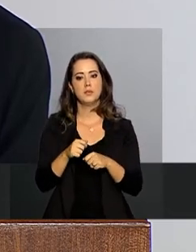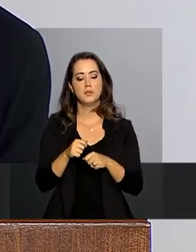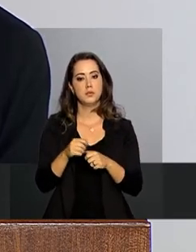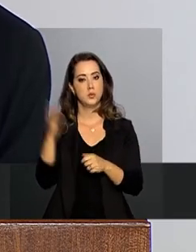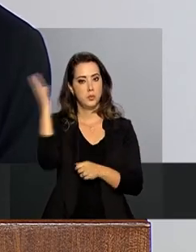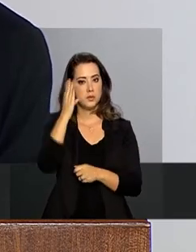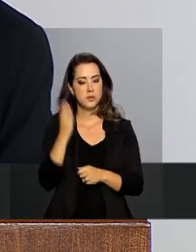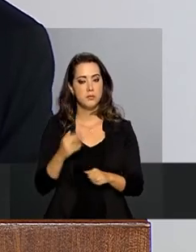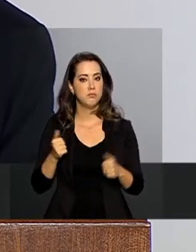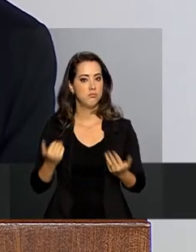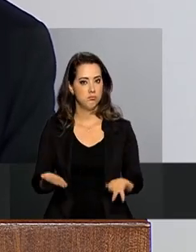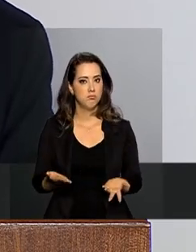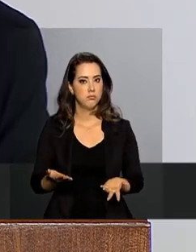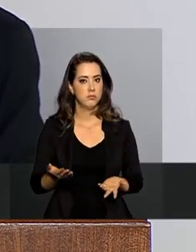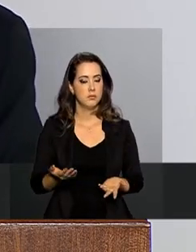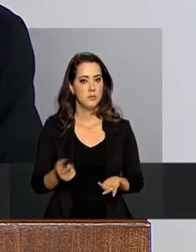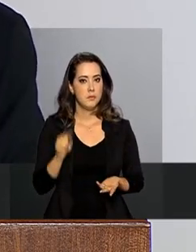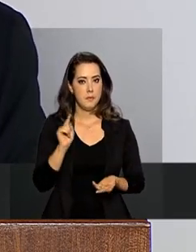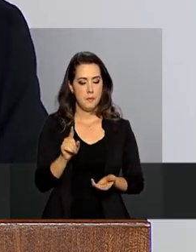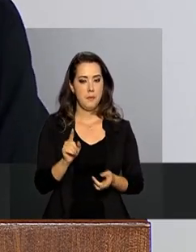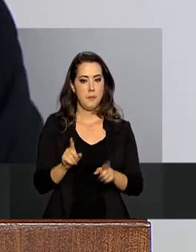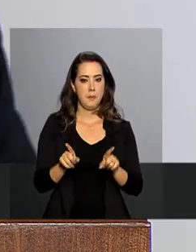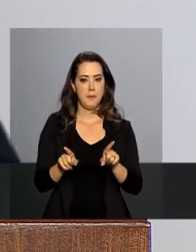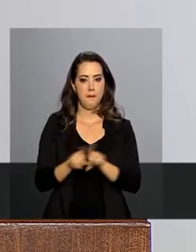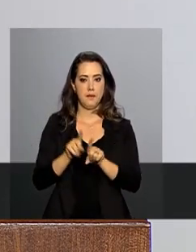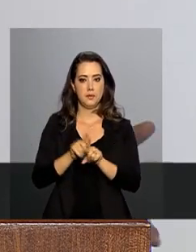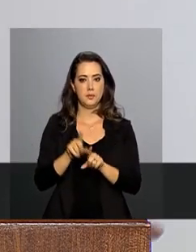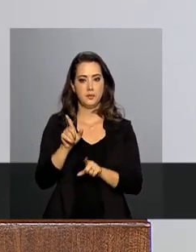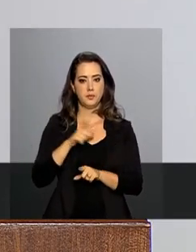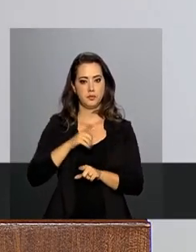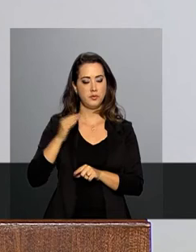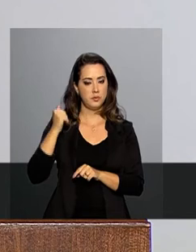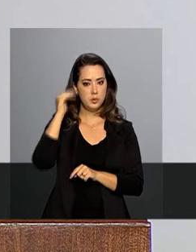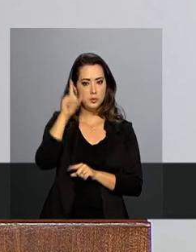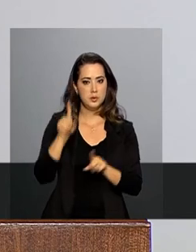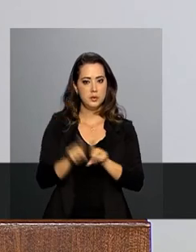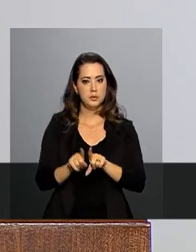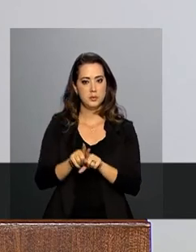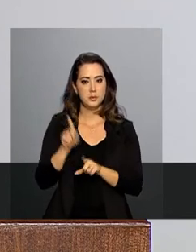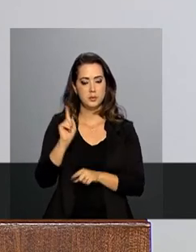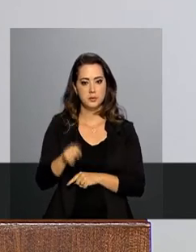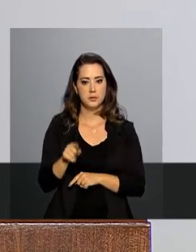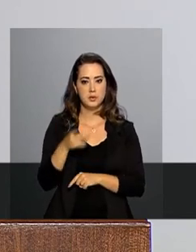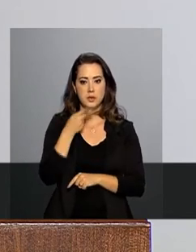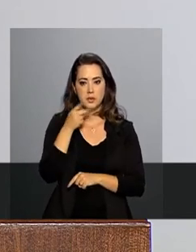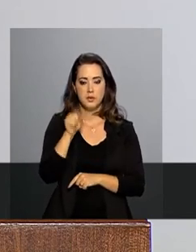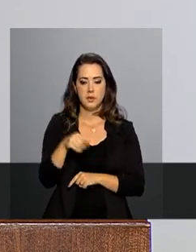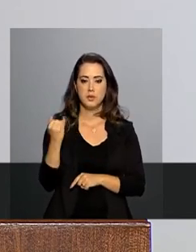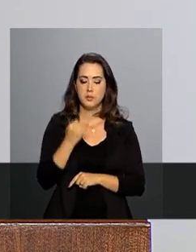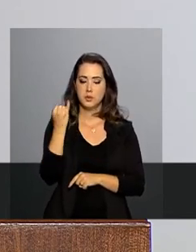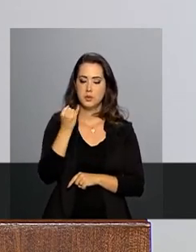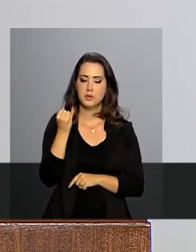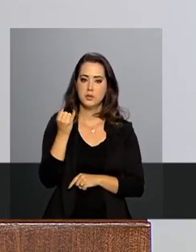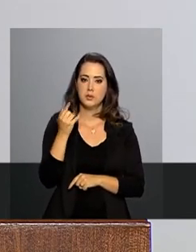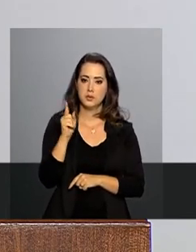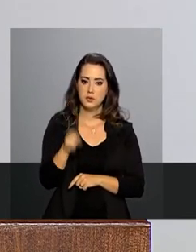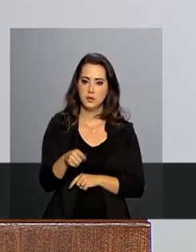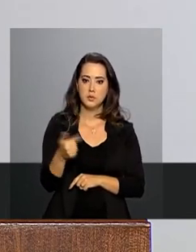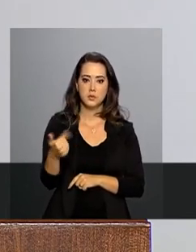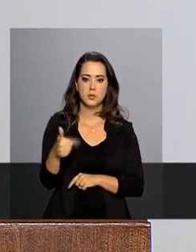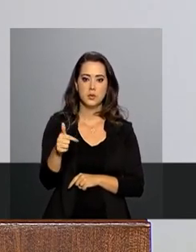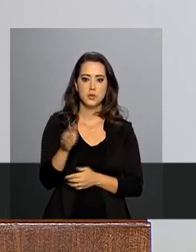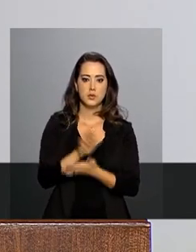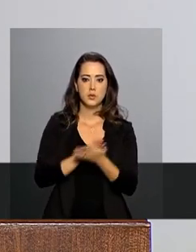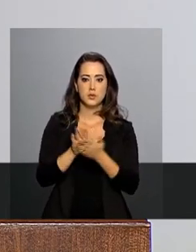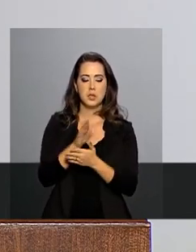brasileira ainda ainda mais e aqui foi ressaltado que não há